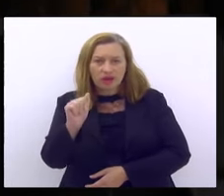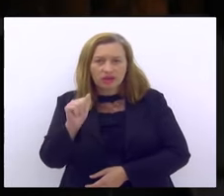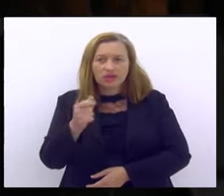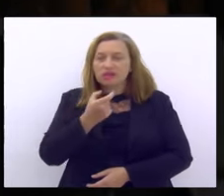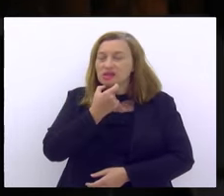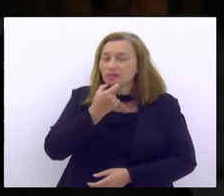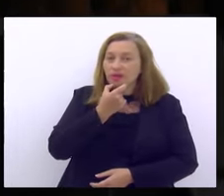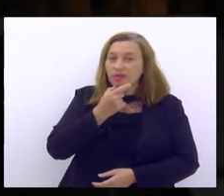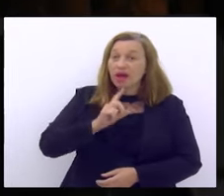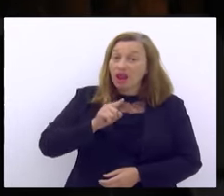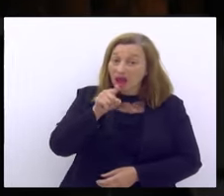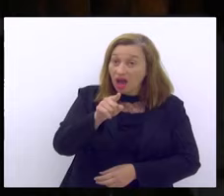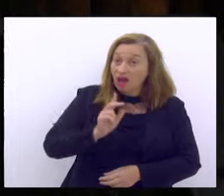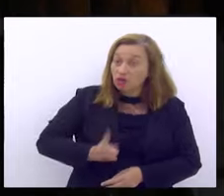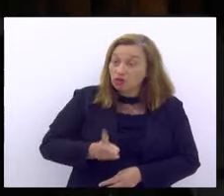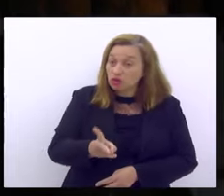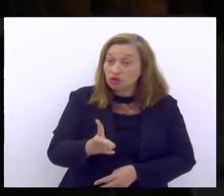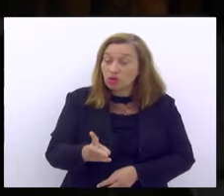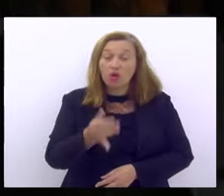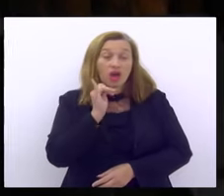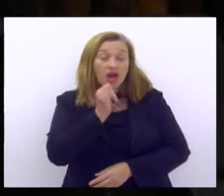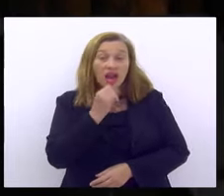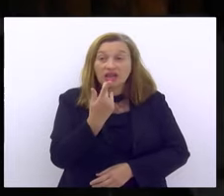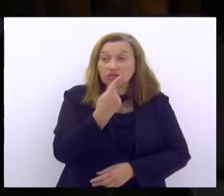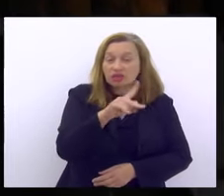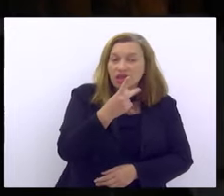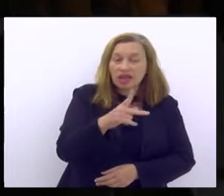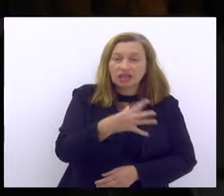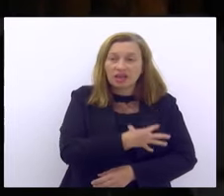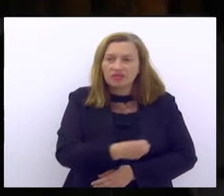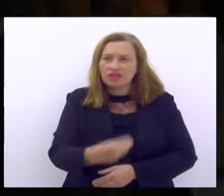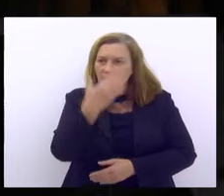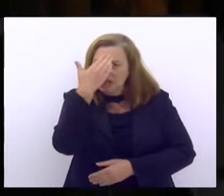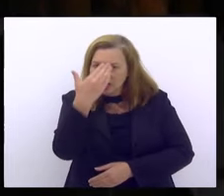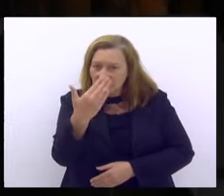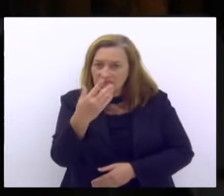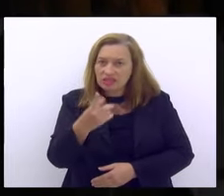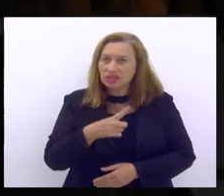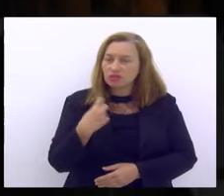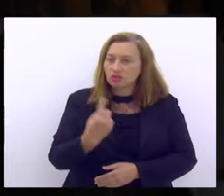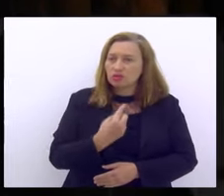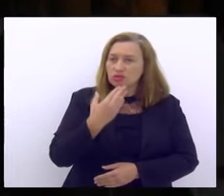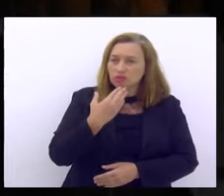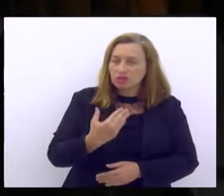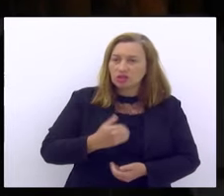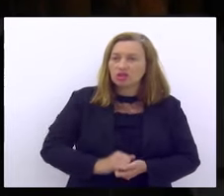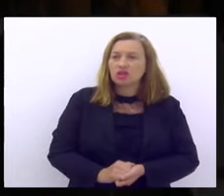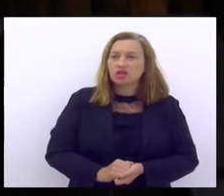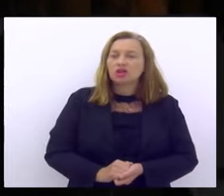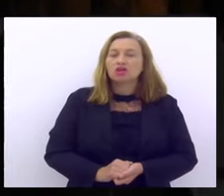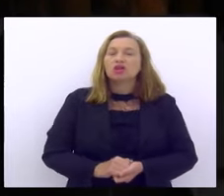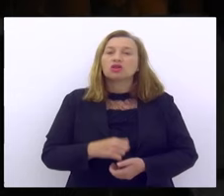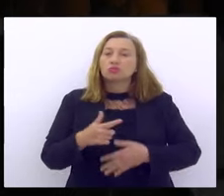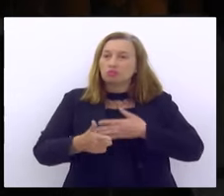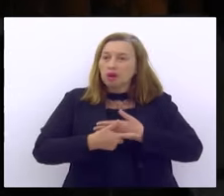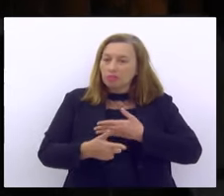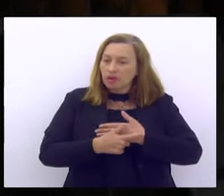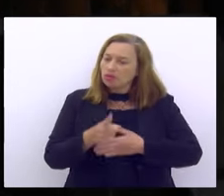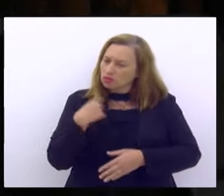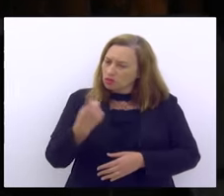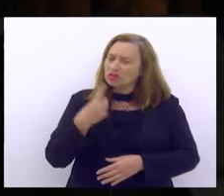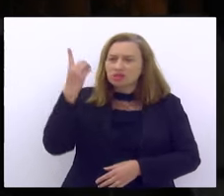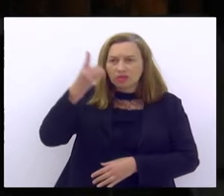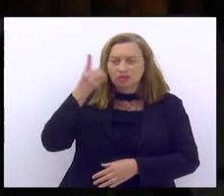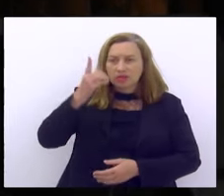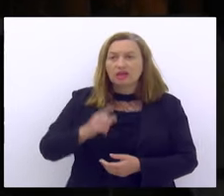os relatos da família, dela própria e da filha, agradecendo a nossa intervenção, que não fizemos mais que a nossa obrigação. Mas